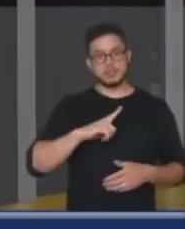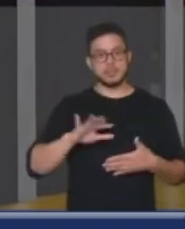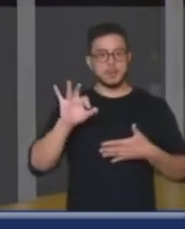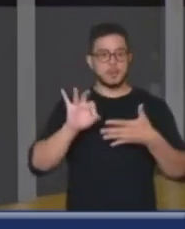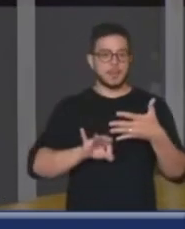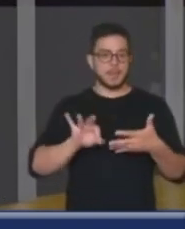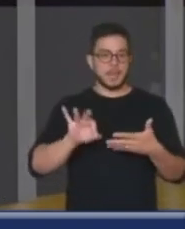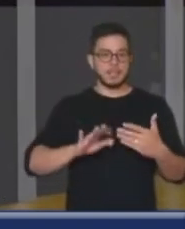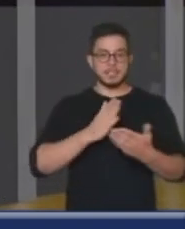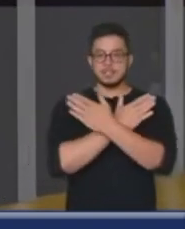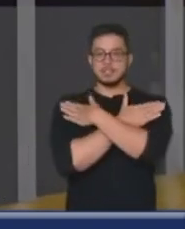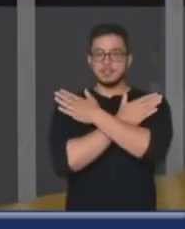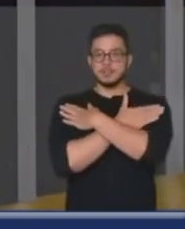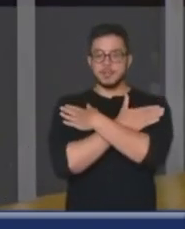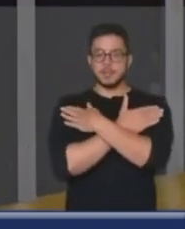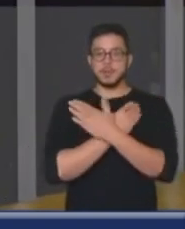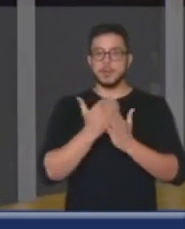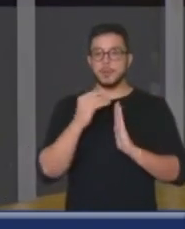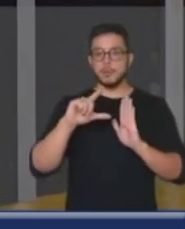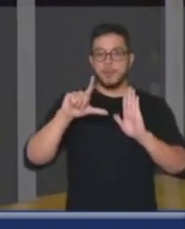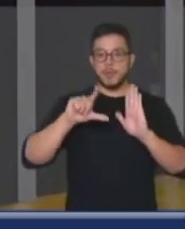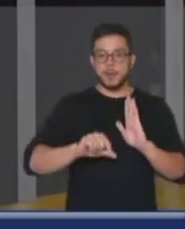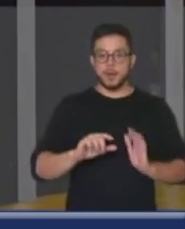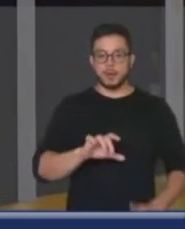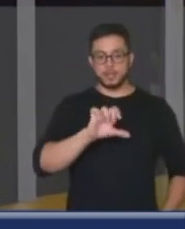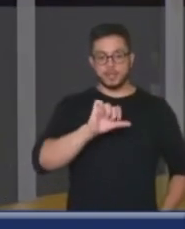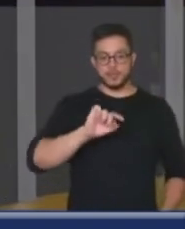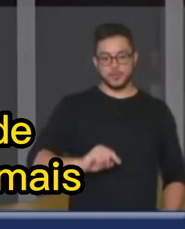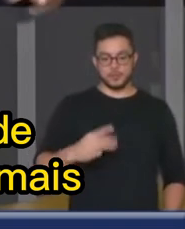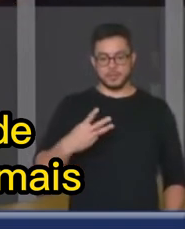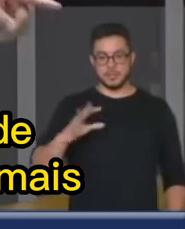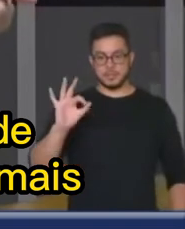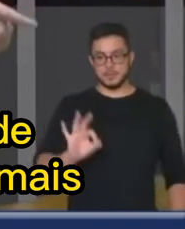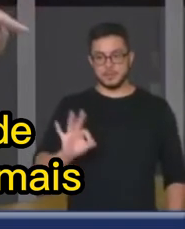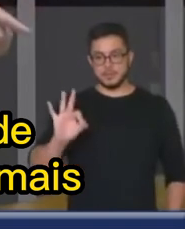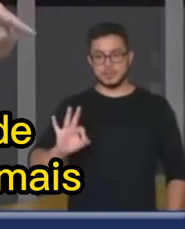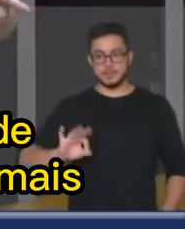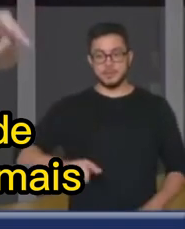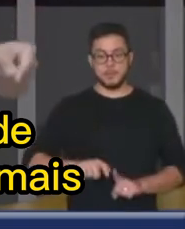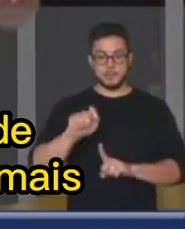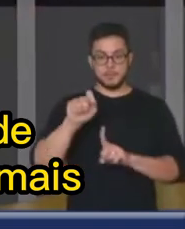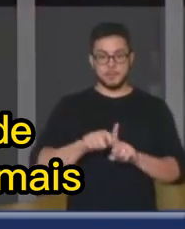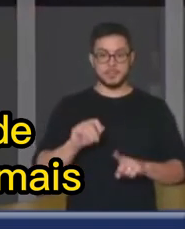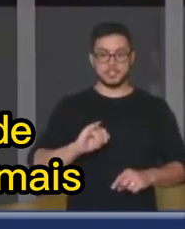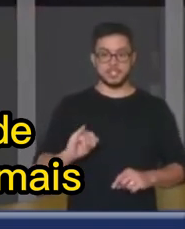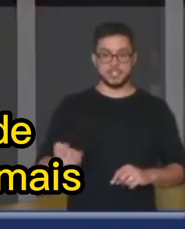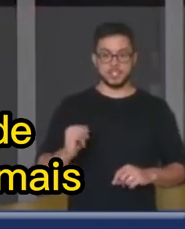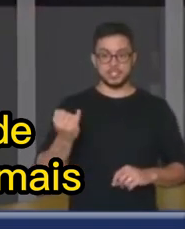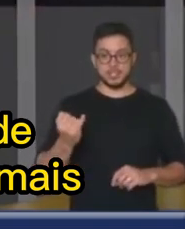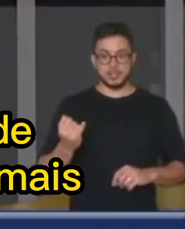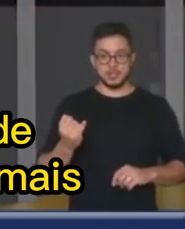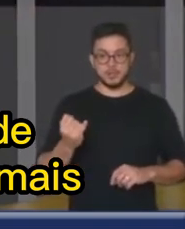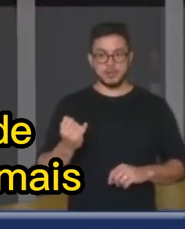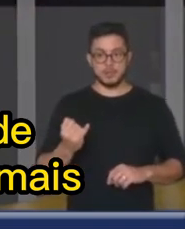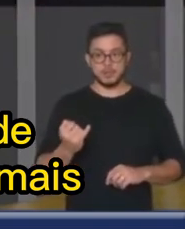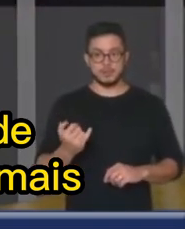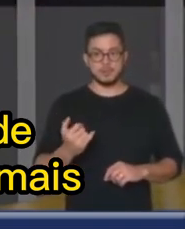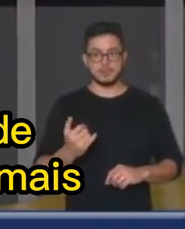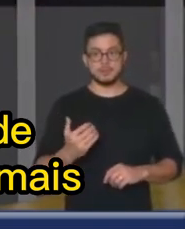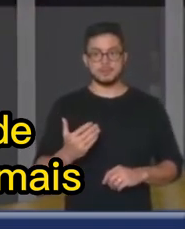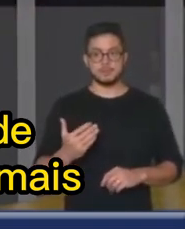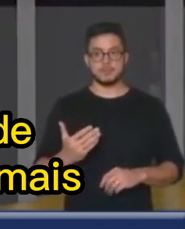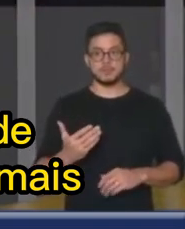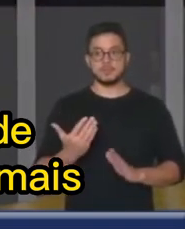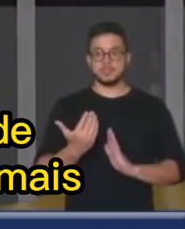a menor desde 2015, 9,3%, janeiro, nós temos uma queda de 50% de geração